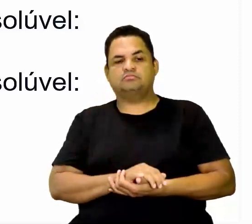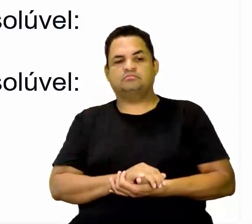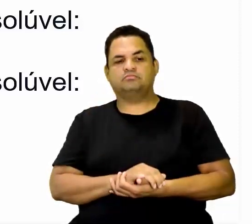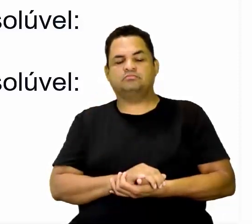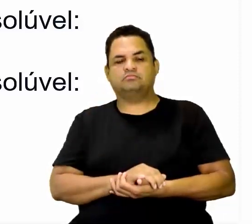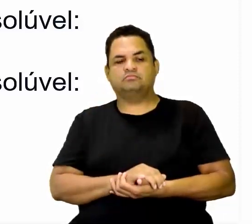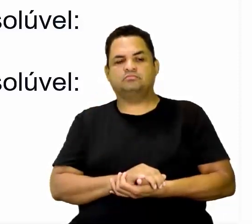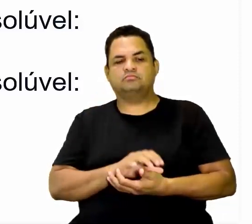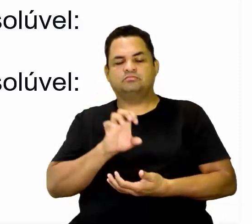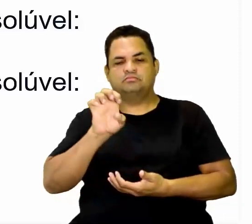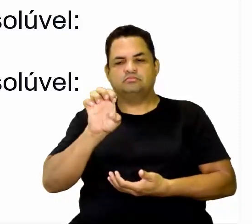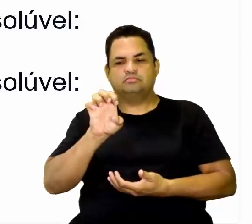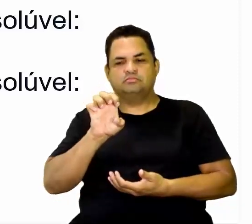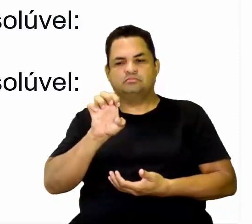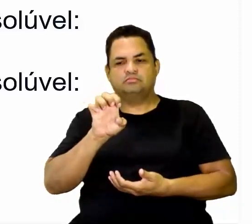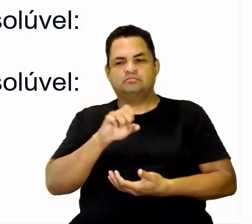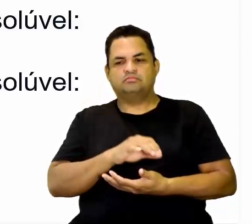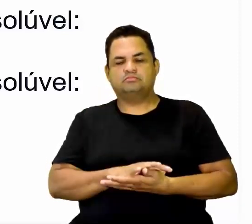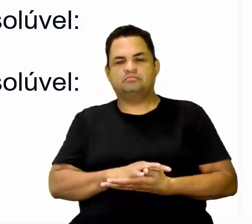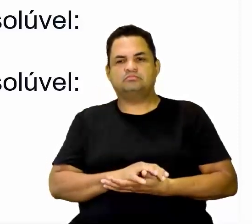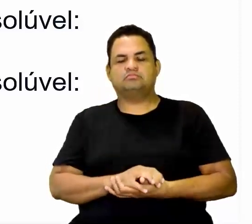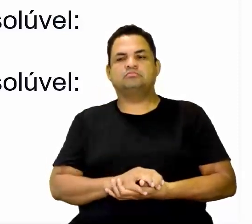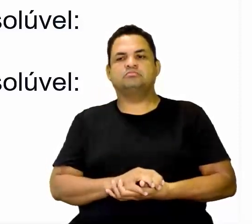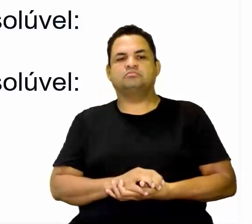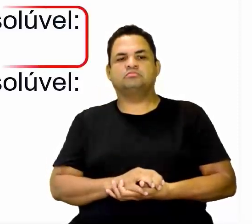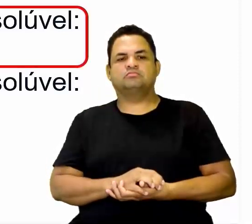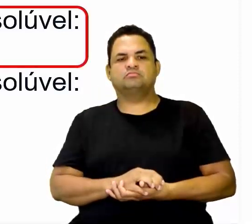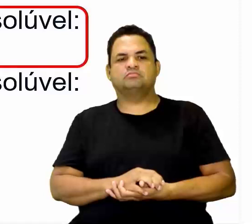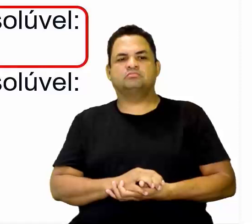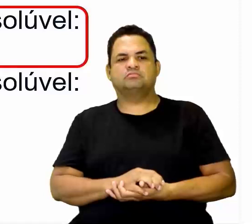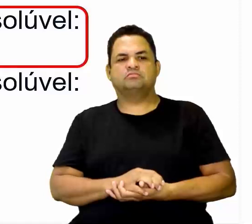letra E? Vamos lá, então?